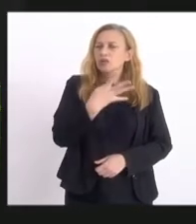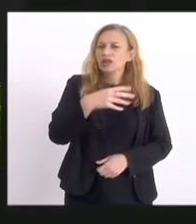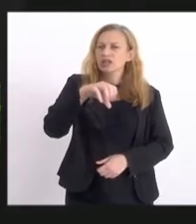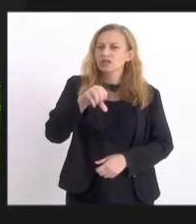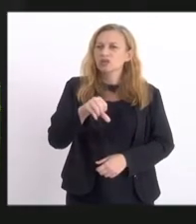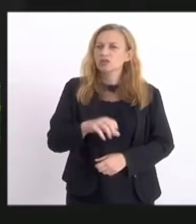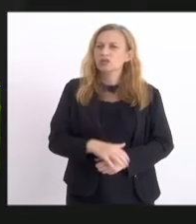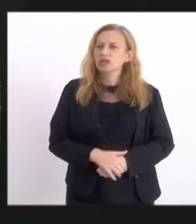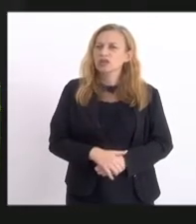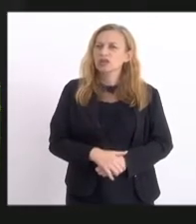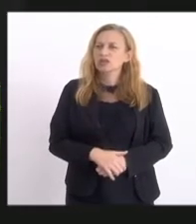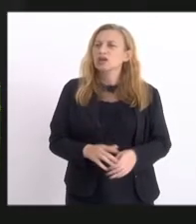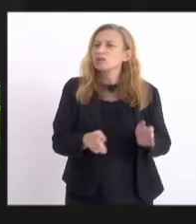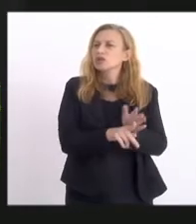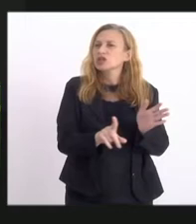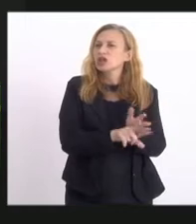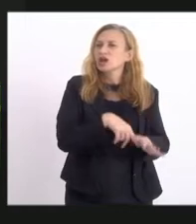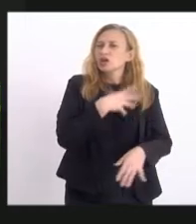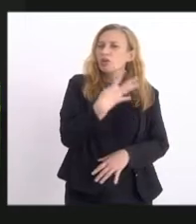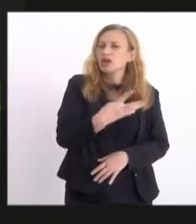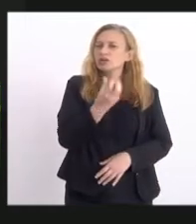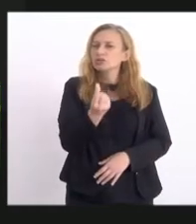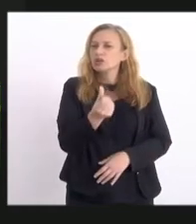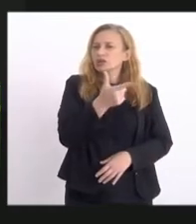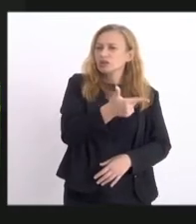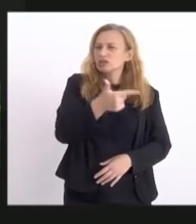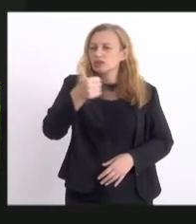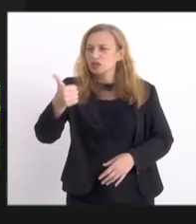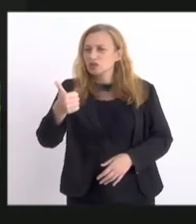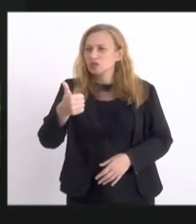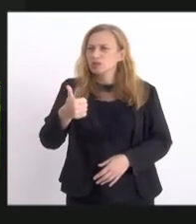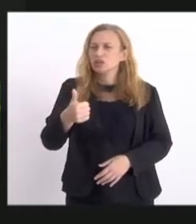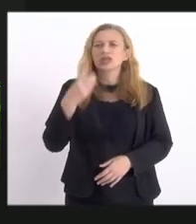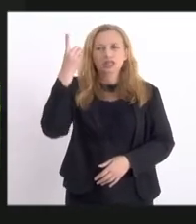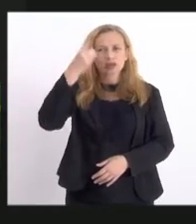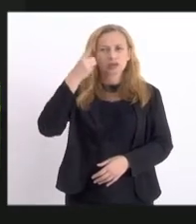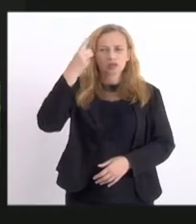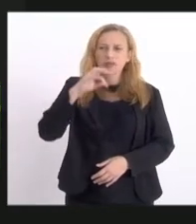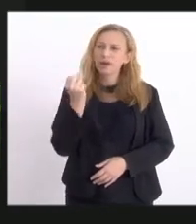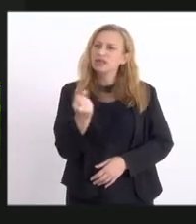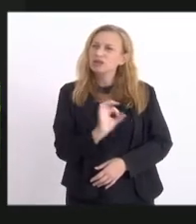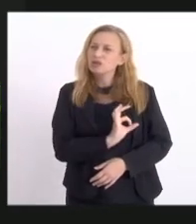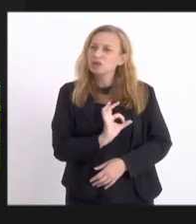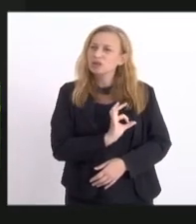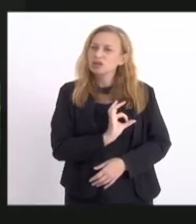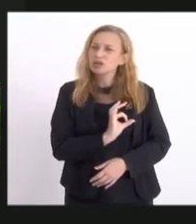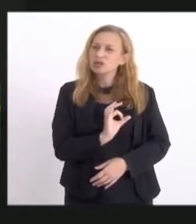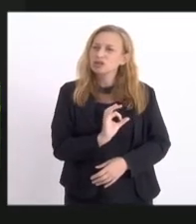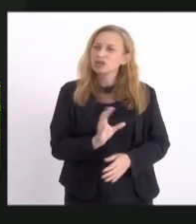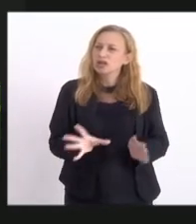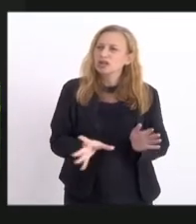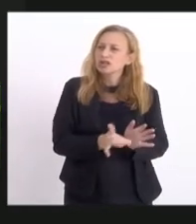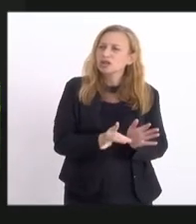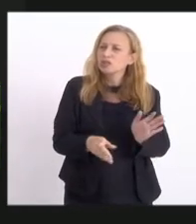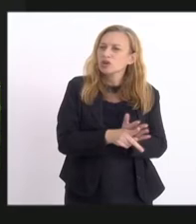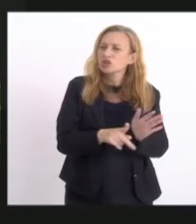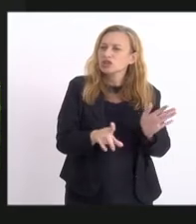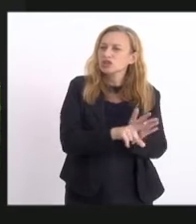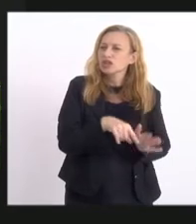49, projeto de lei 4647-2021, autoria deputada Marta Rocha. Parecer pela anexação, projeto